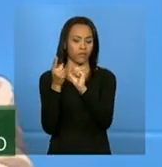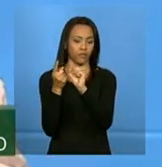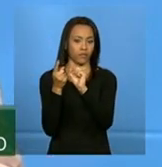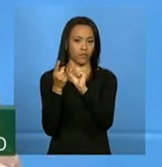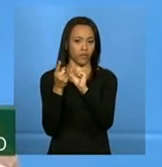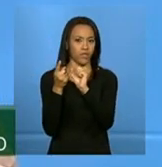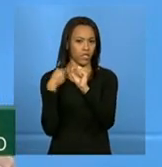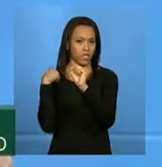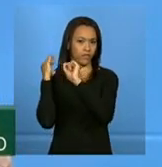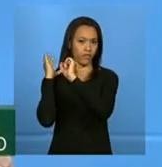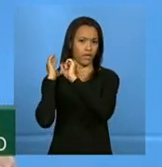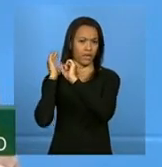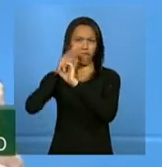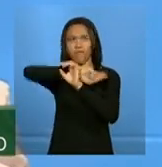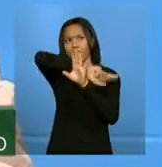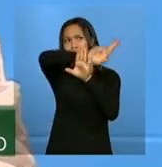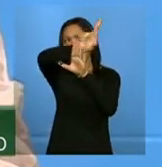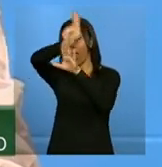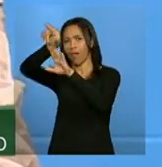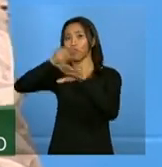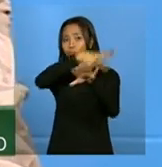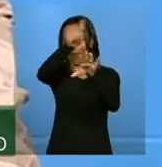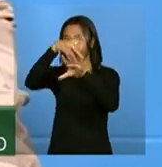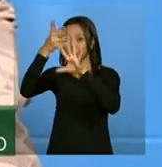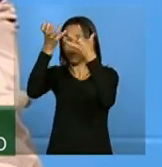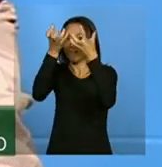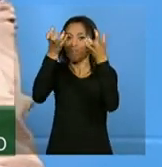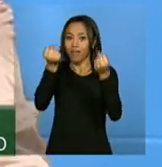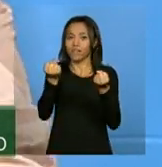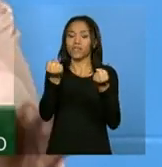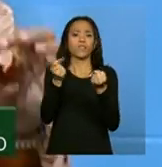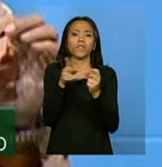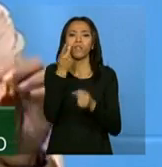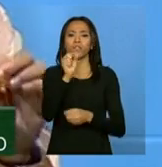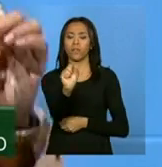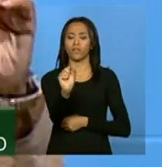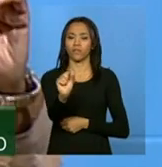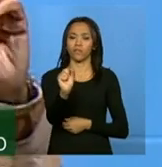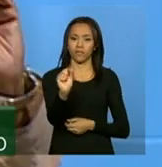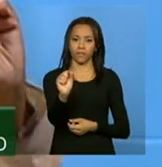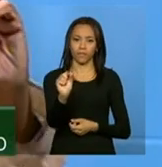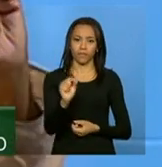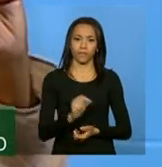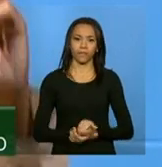que vem sendo seguida por vários países, talvez vocês conheçam, que diz